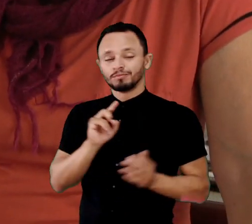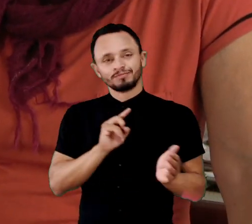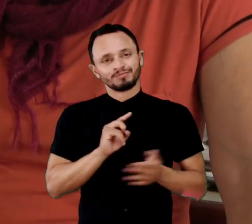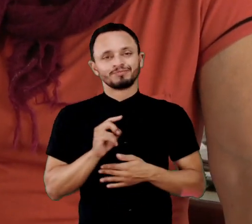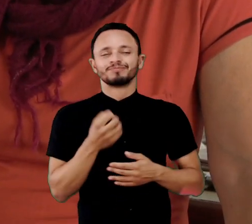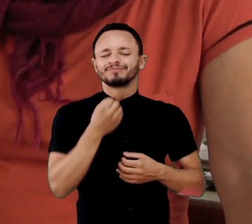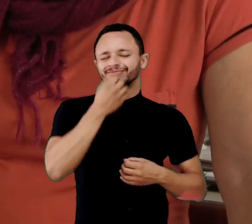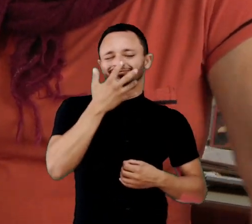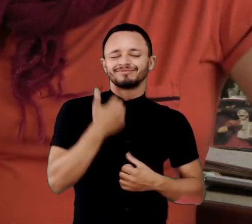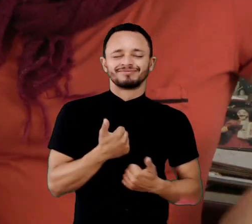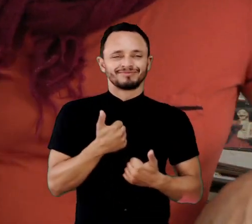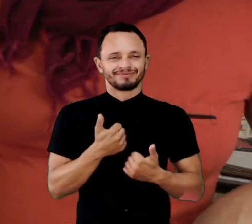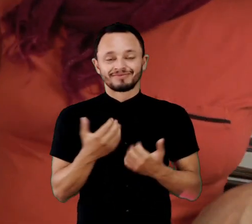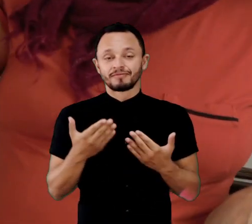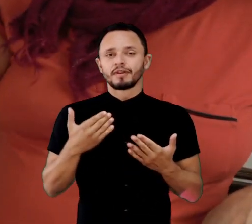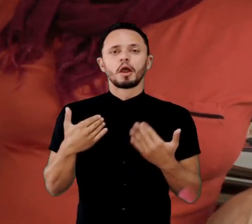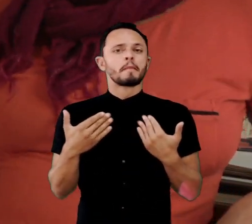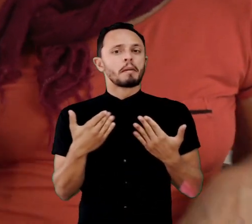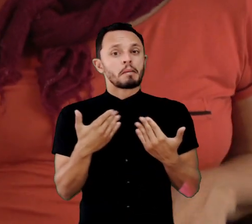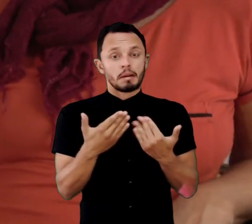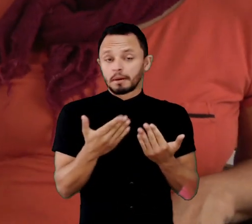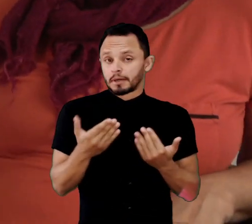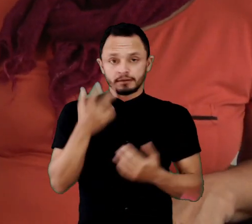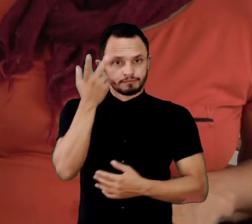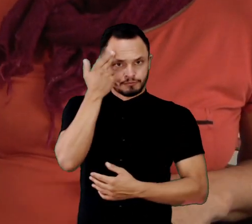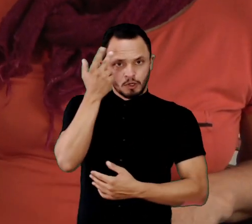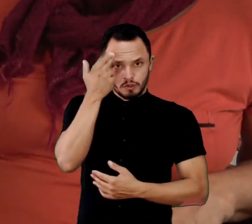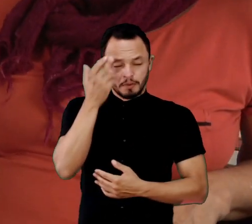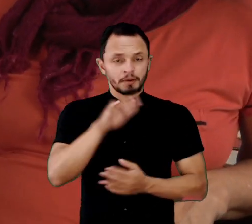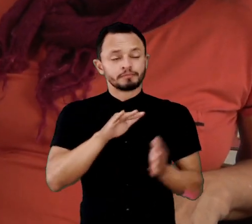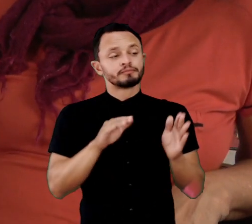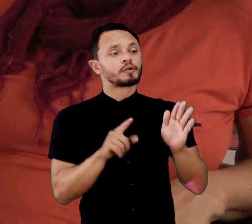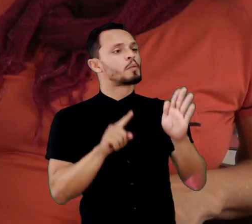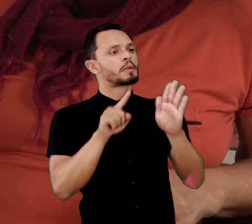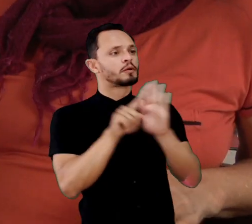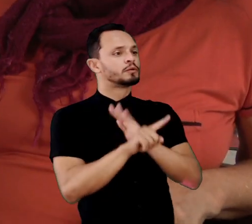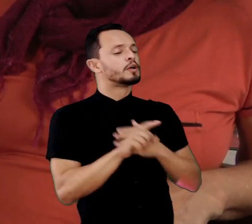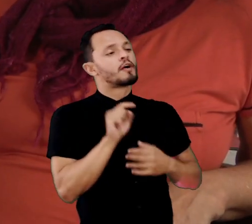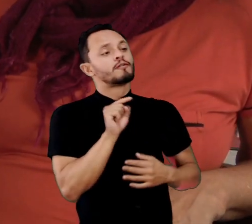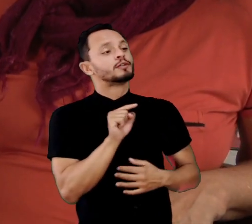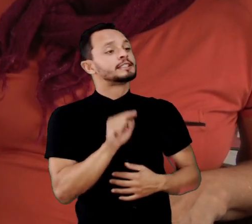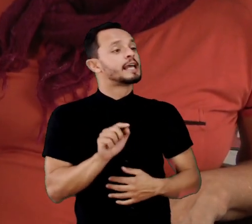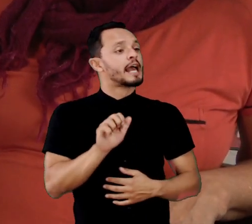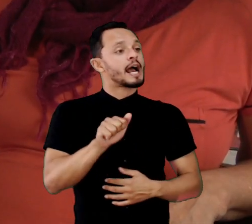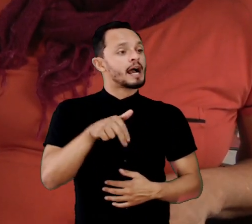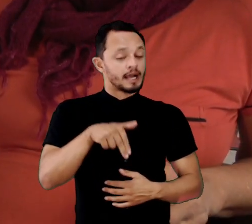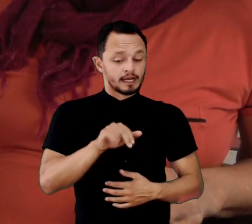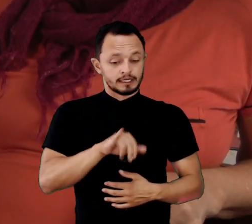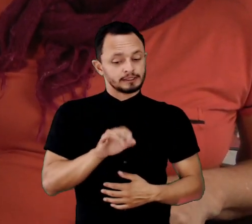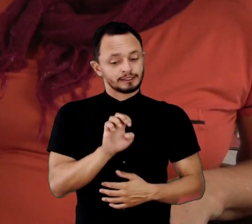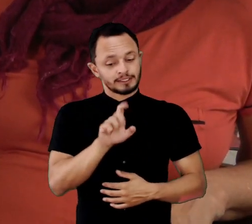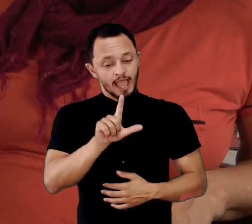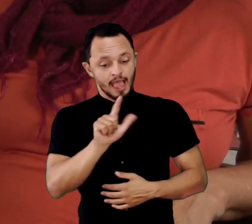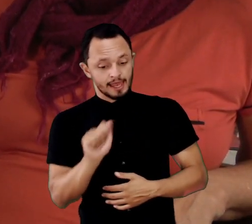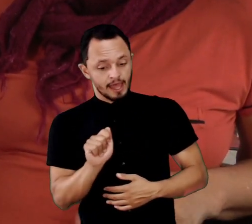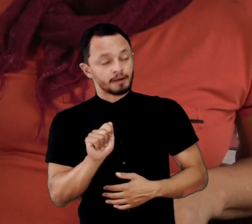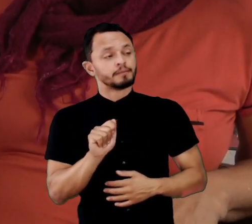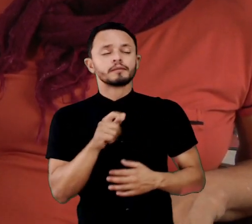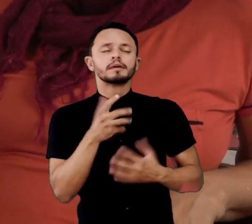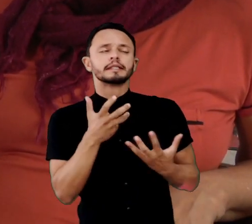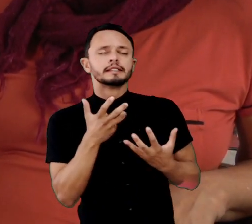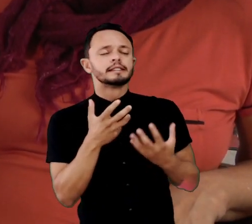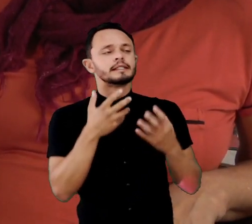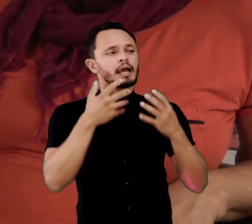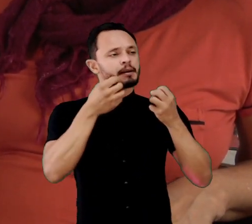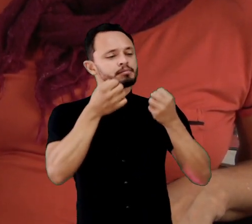bem descontraído, assim, né? Pois é, Ângela, eu queria saber se que você contasse